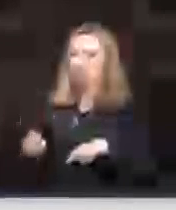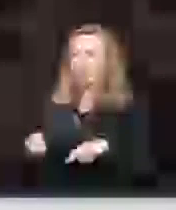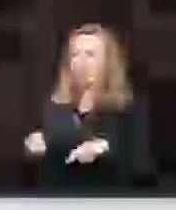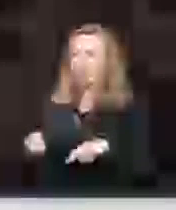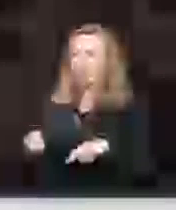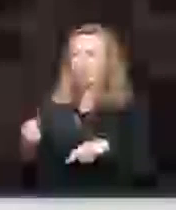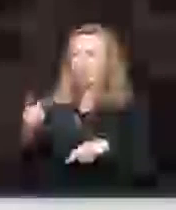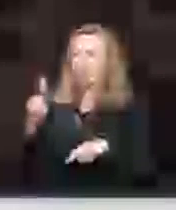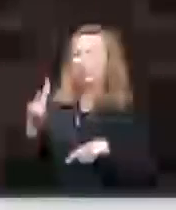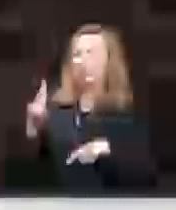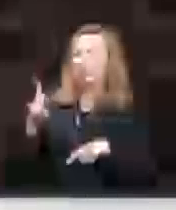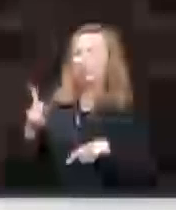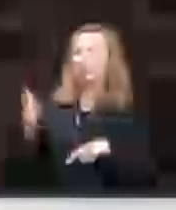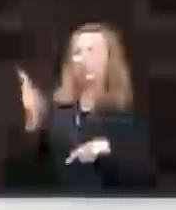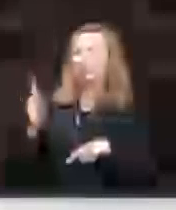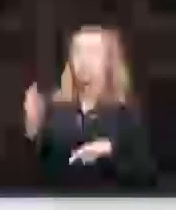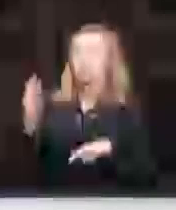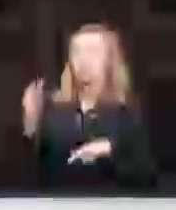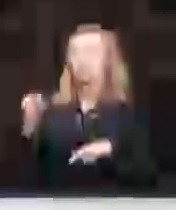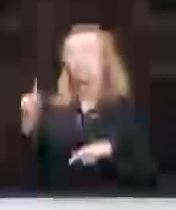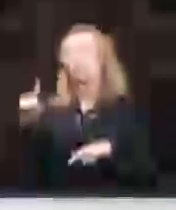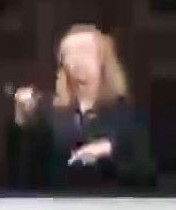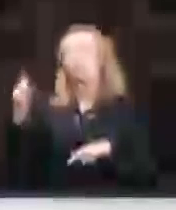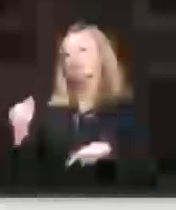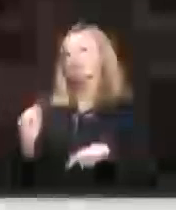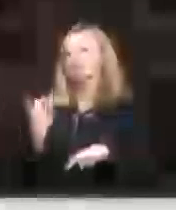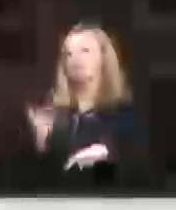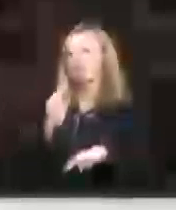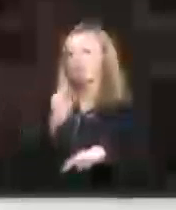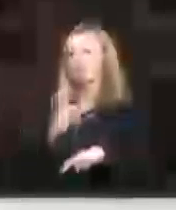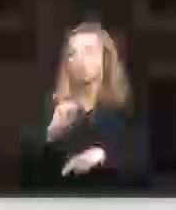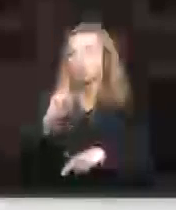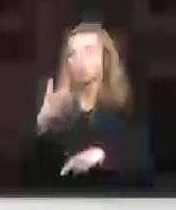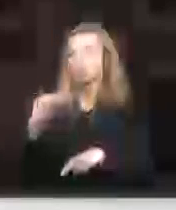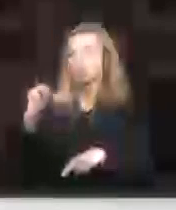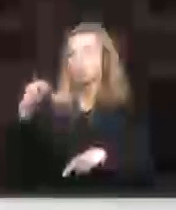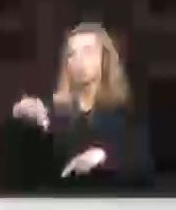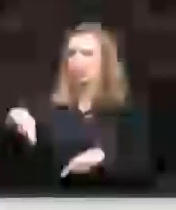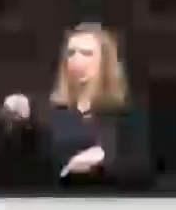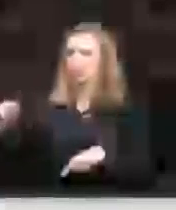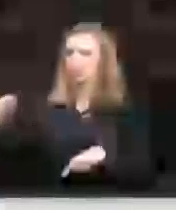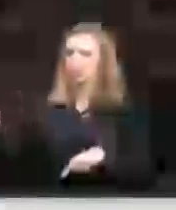INSS, quando a empresa recolhe, porque normalmente tem dado golpe também na Previdência.